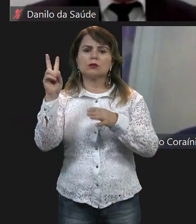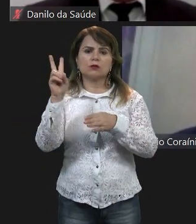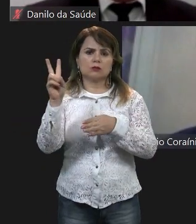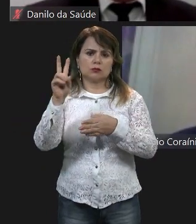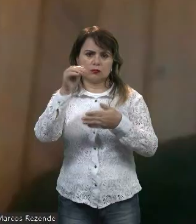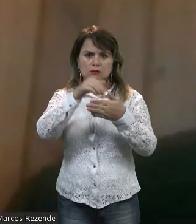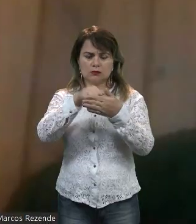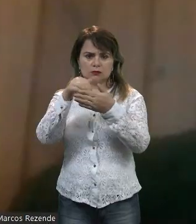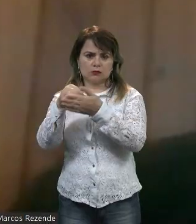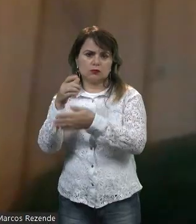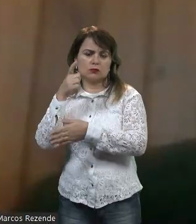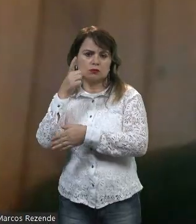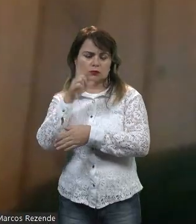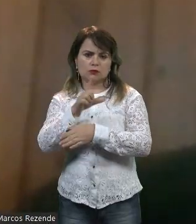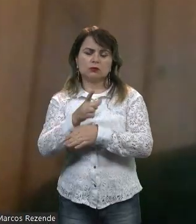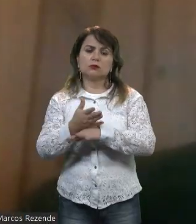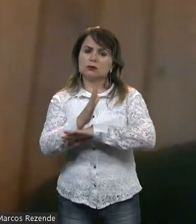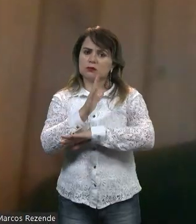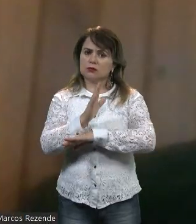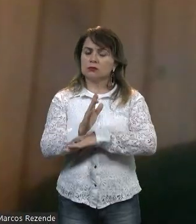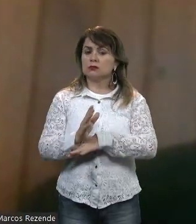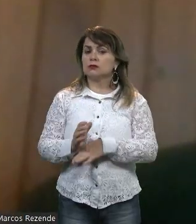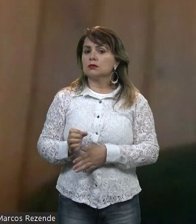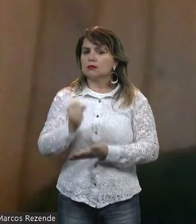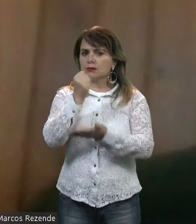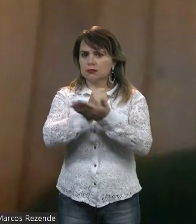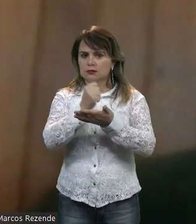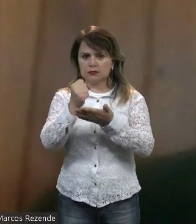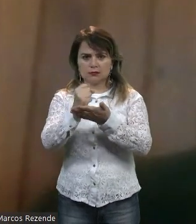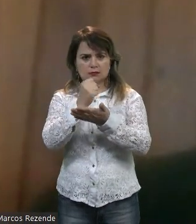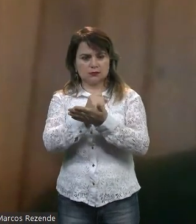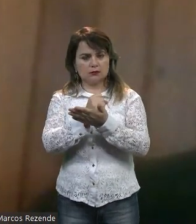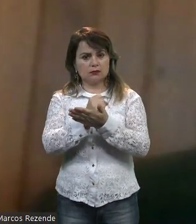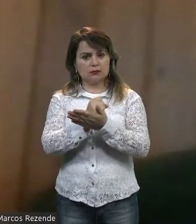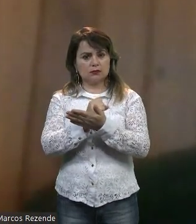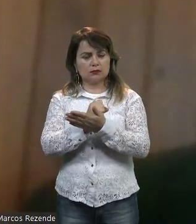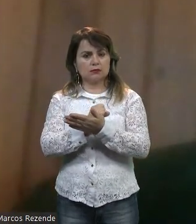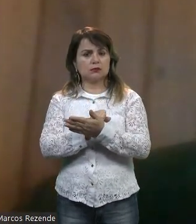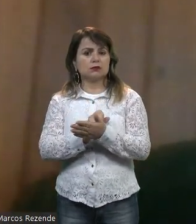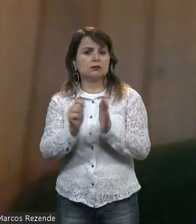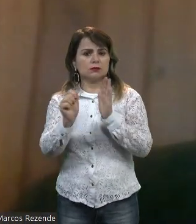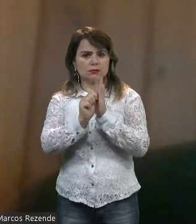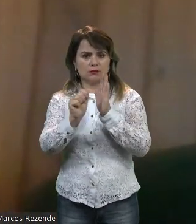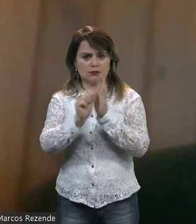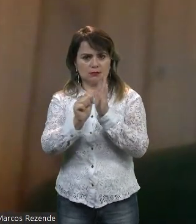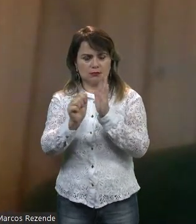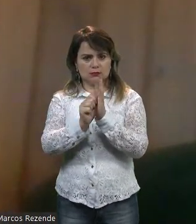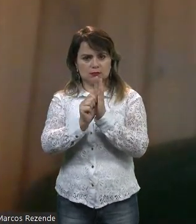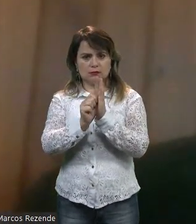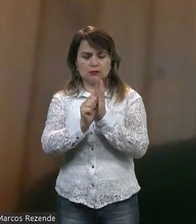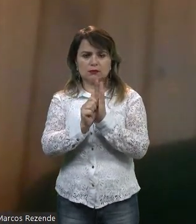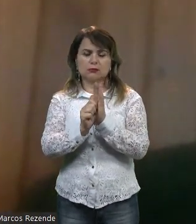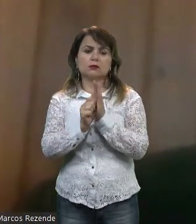fique registrado na ata dessa sessão ordinária, a